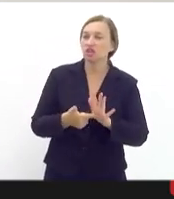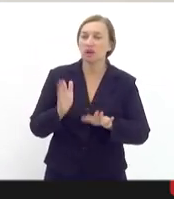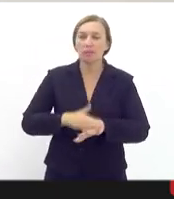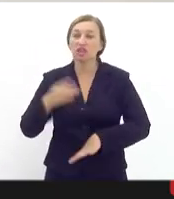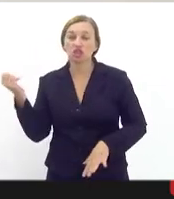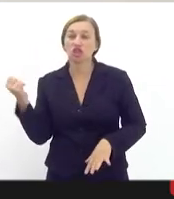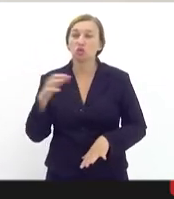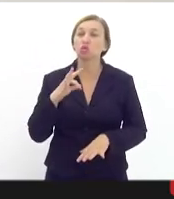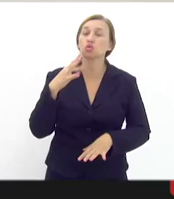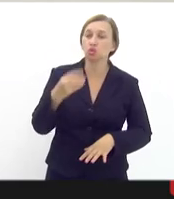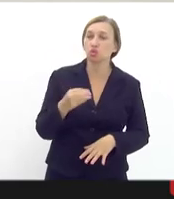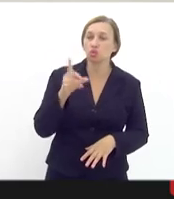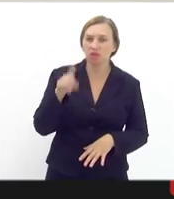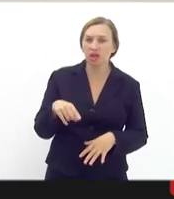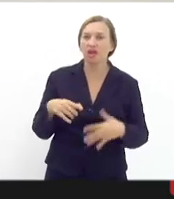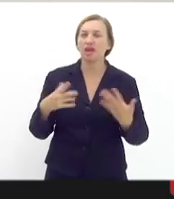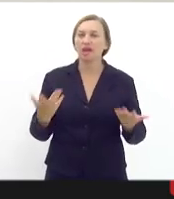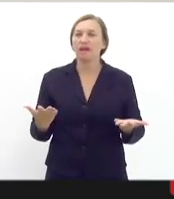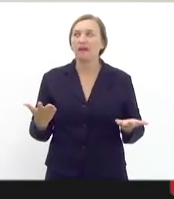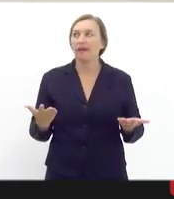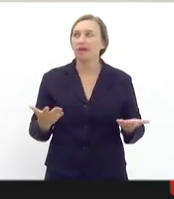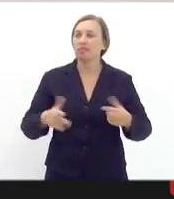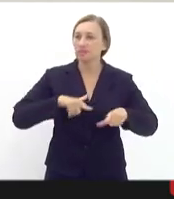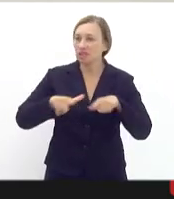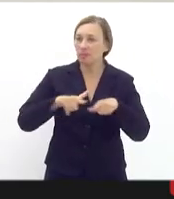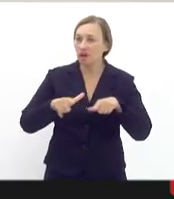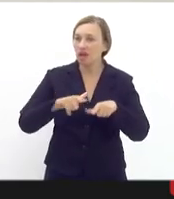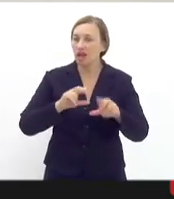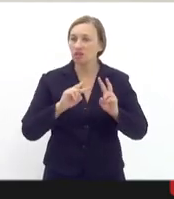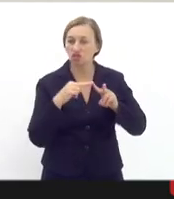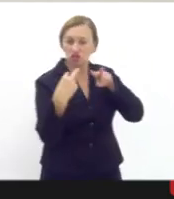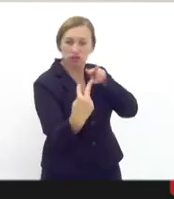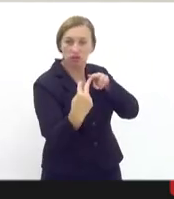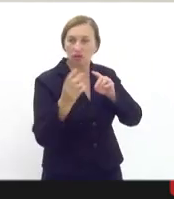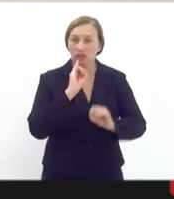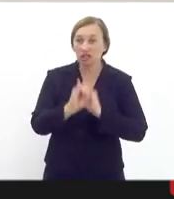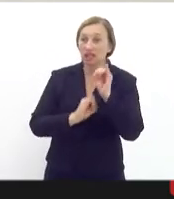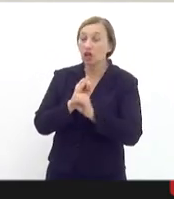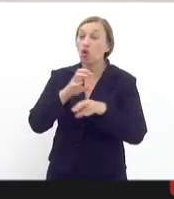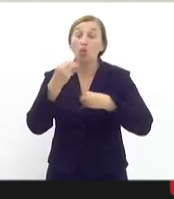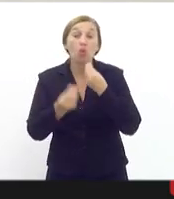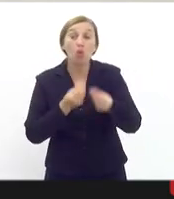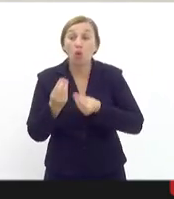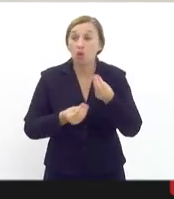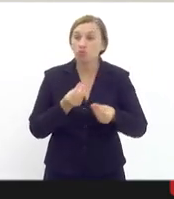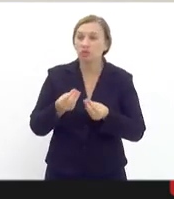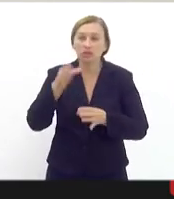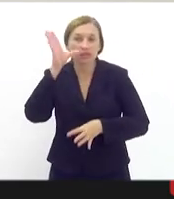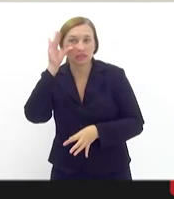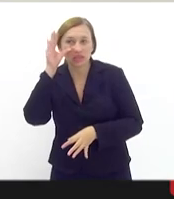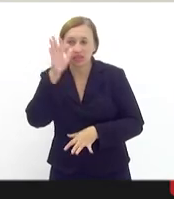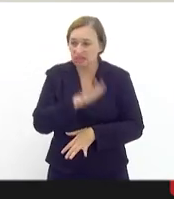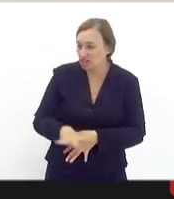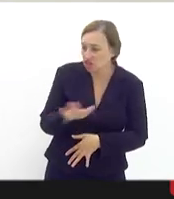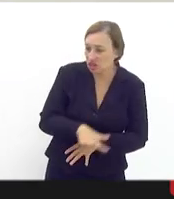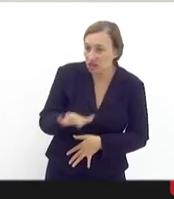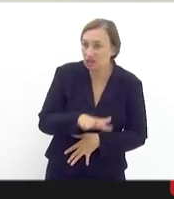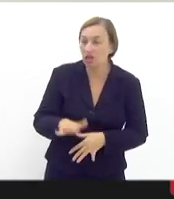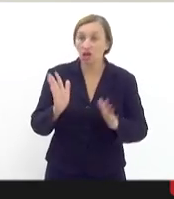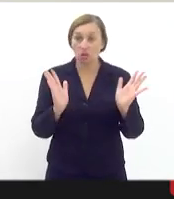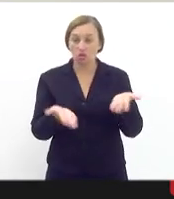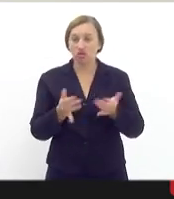isso, né? É tudo que... Vamos trabalhar o digital e a internet, como que a gente... E tem interesse das crianças, né? Porque